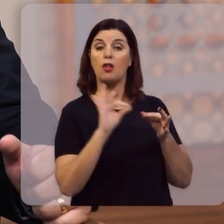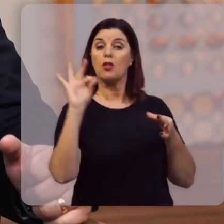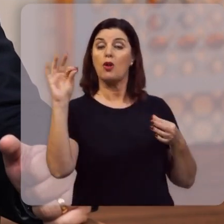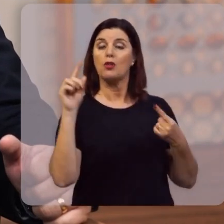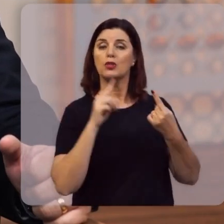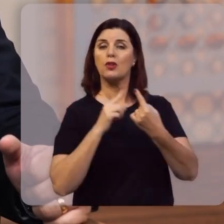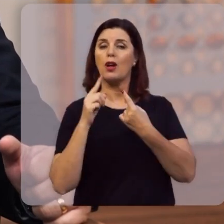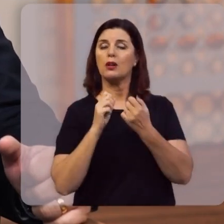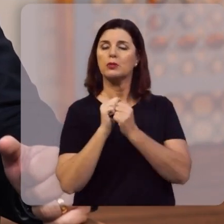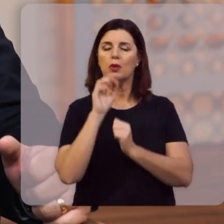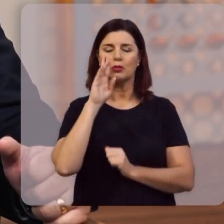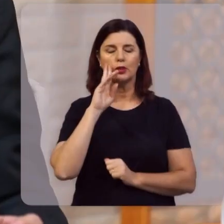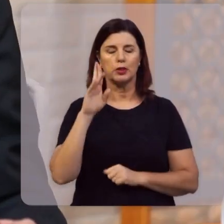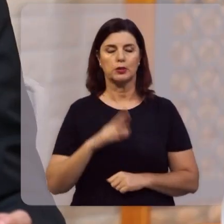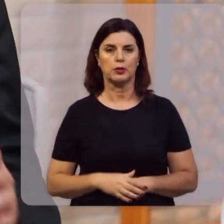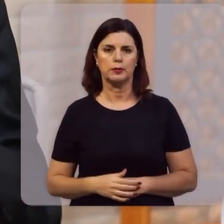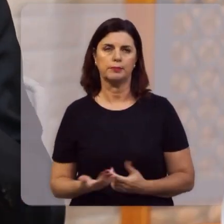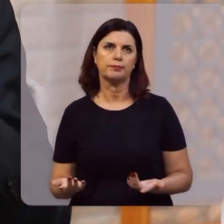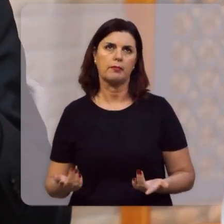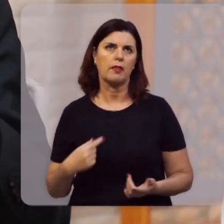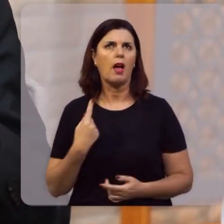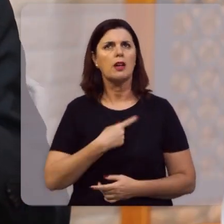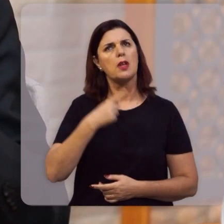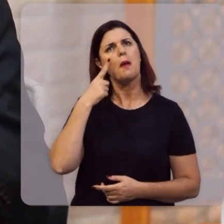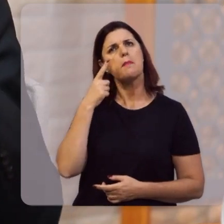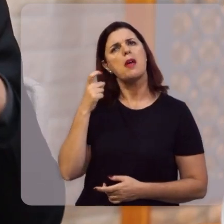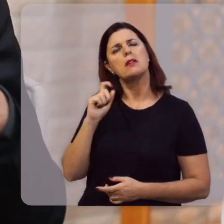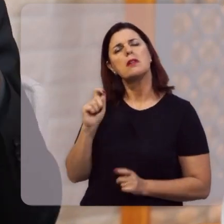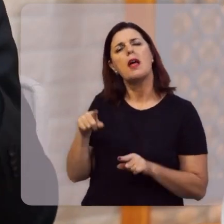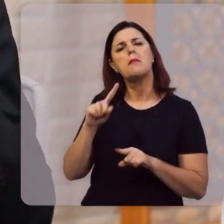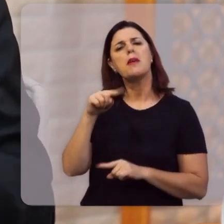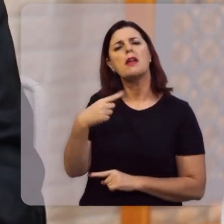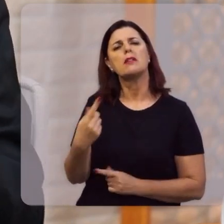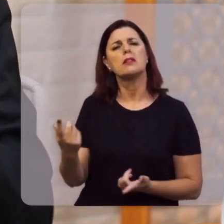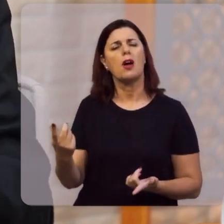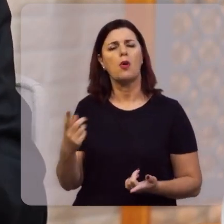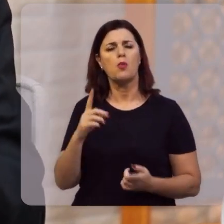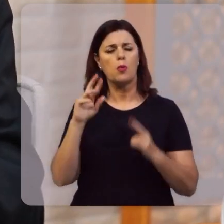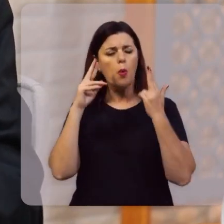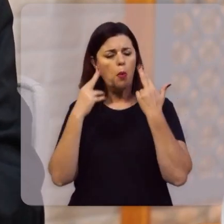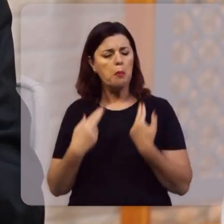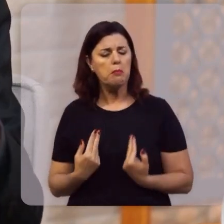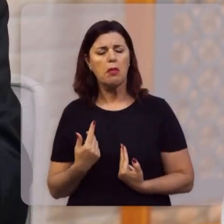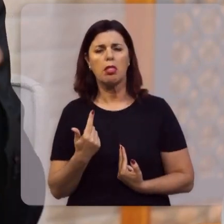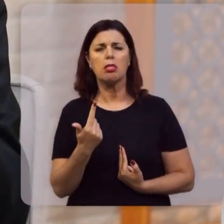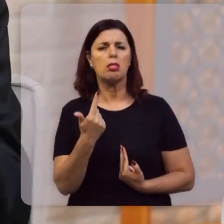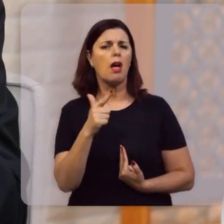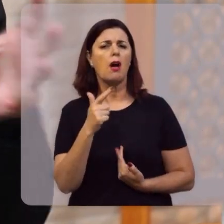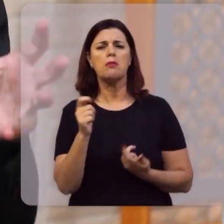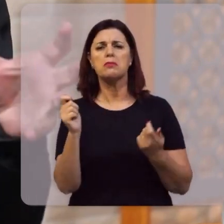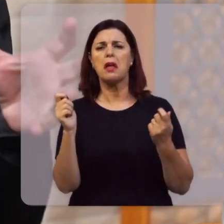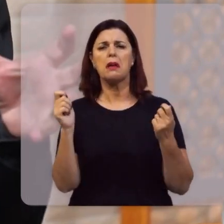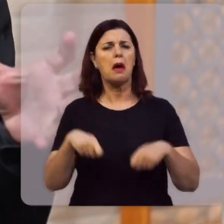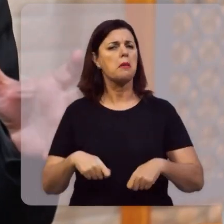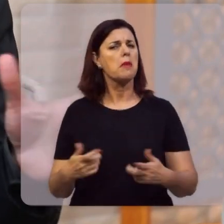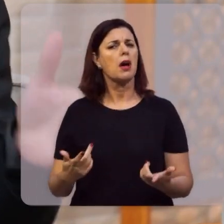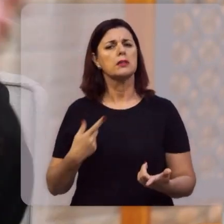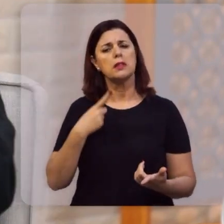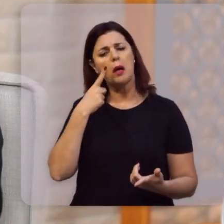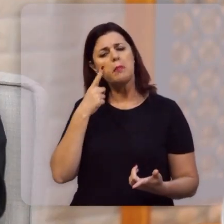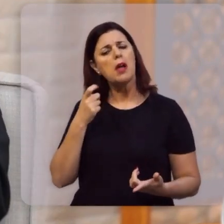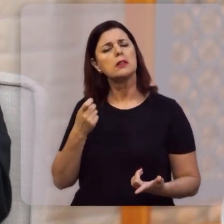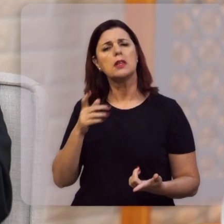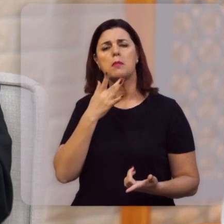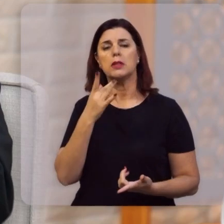do relacionamento com o Senhor. Reverendo Rossi, a gente percebe então a incapacidade do ser humano de por si só perceber isso. E